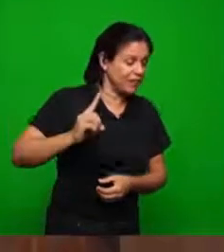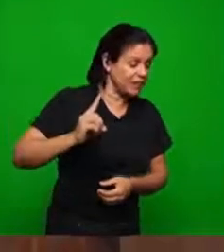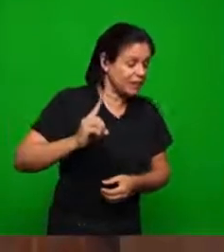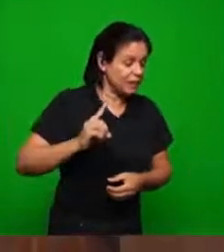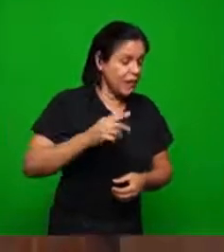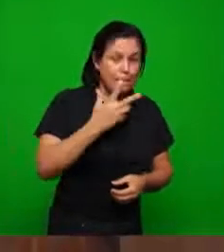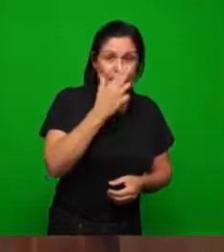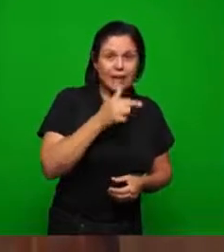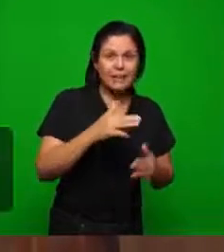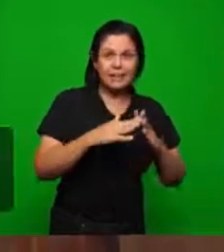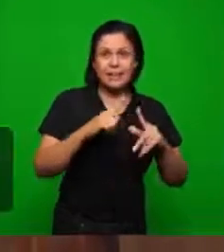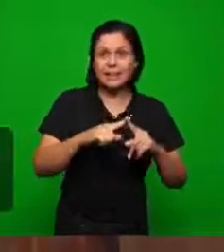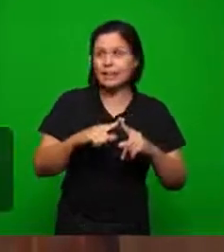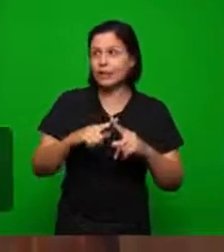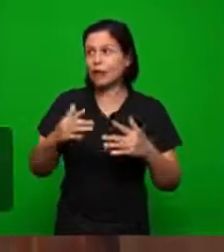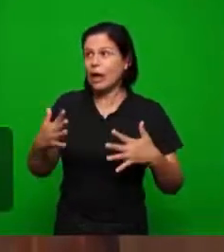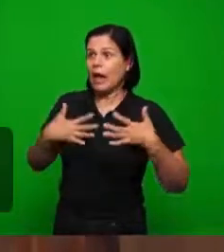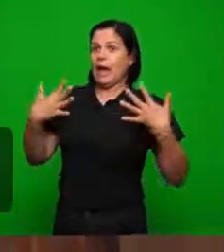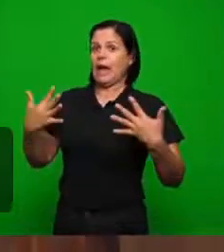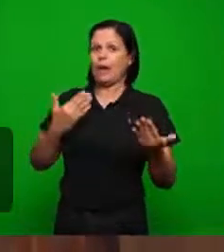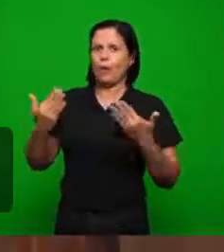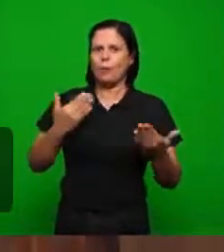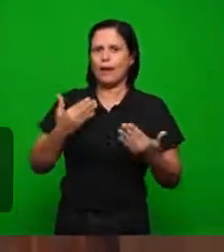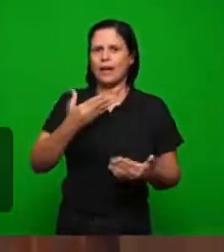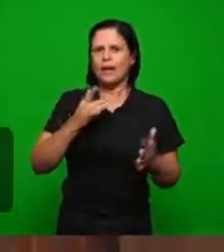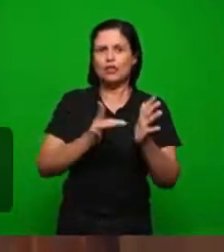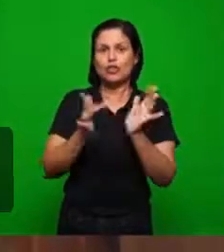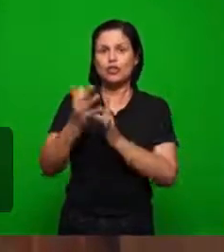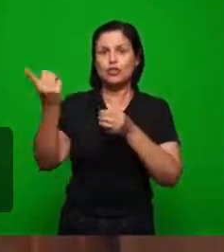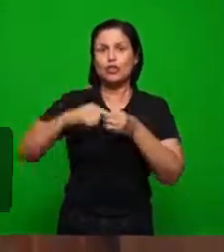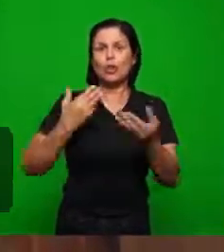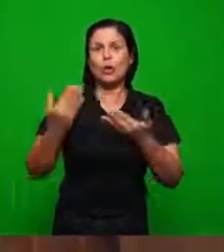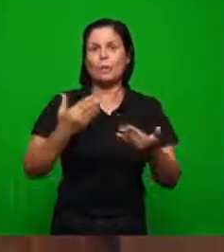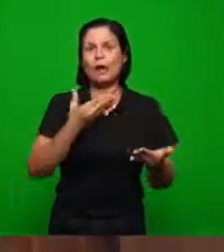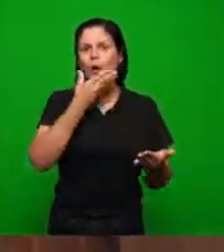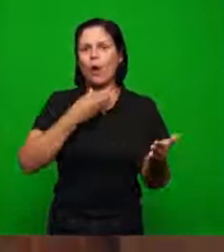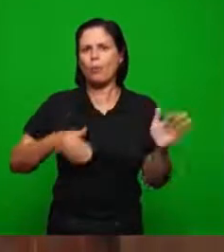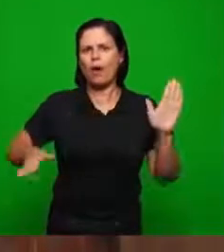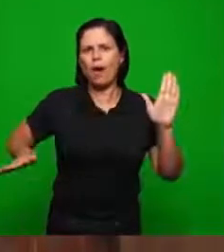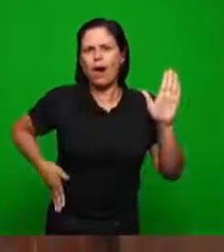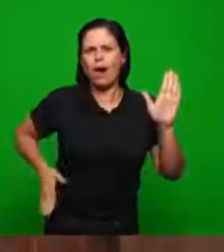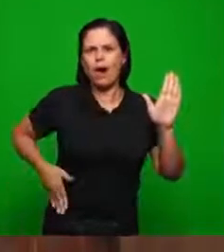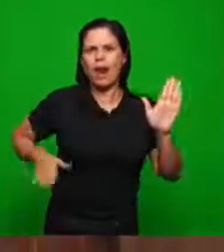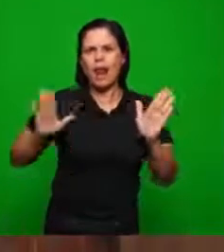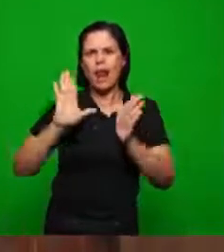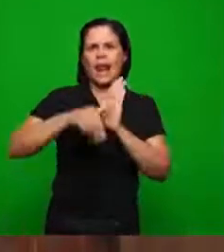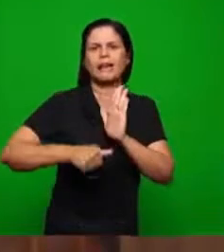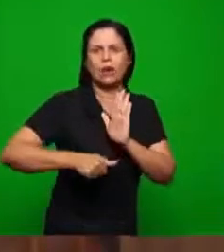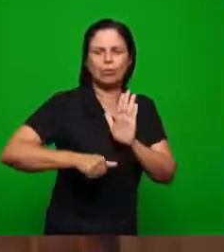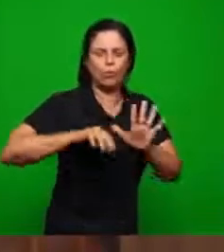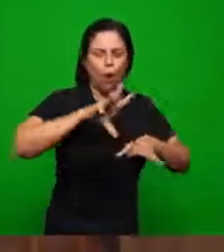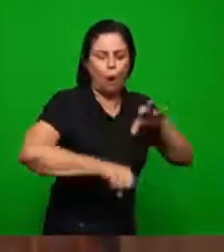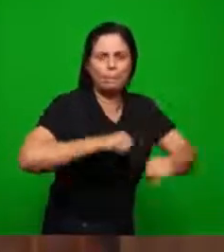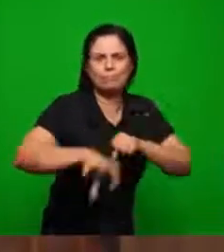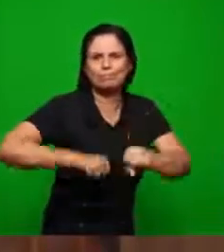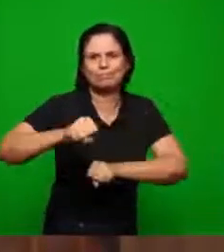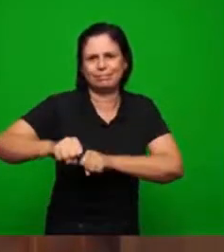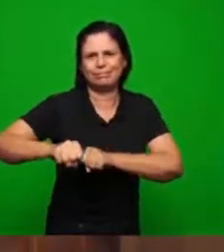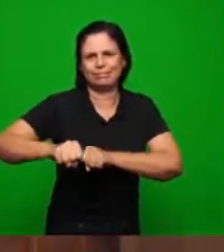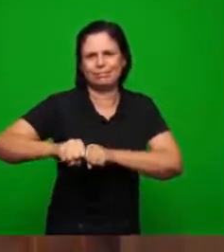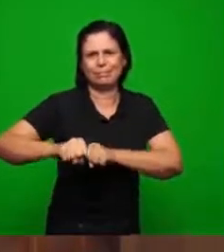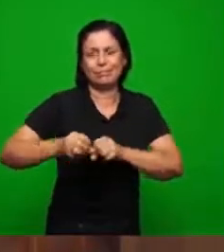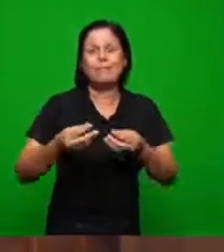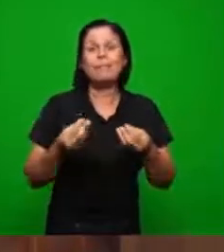fosse um ladrão que viria de noite. Coincide então com os textos de Mateus e Lucas sobre a necessidade de preparo